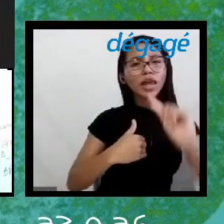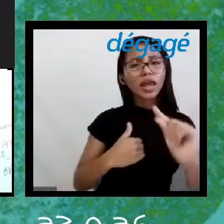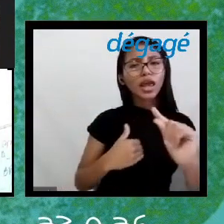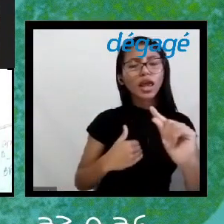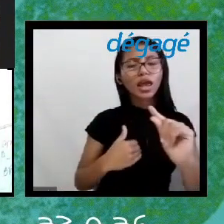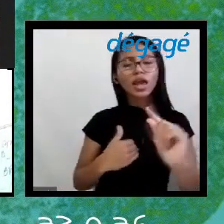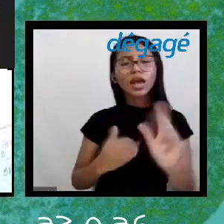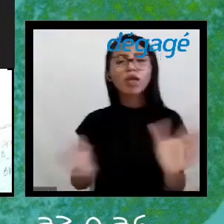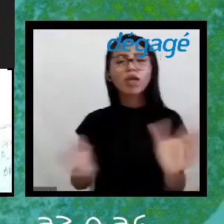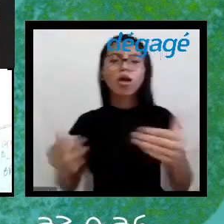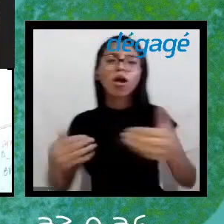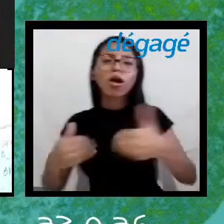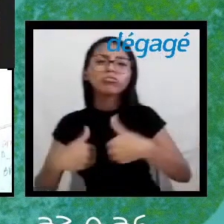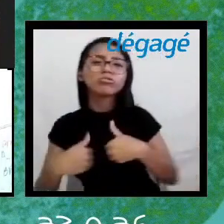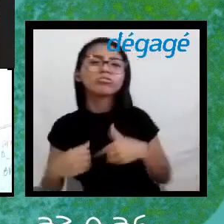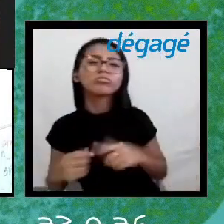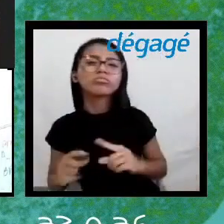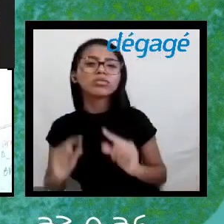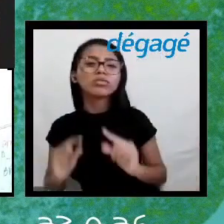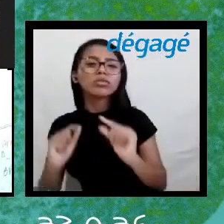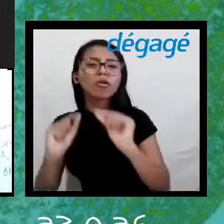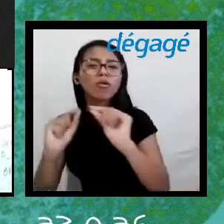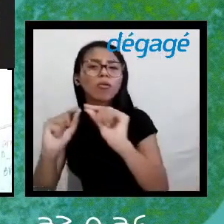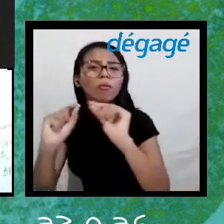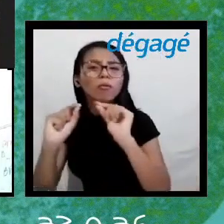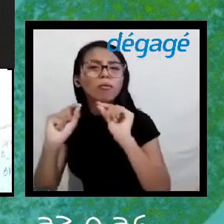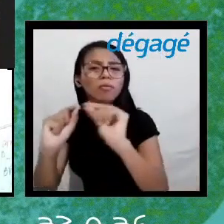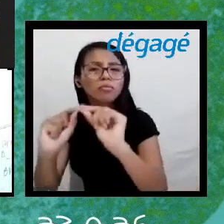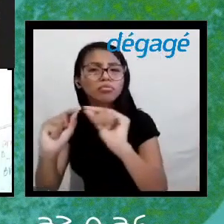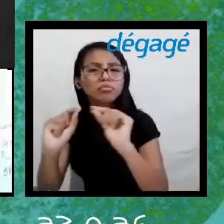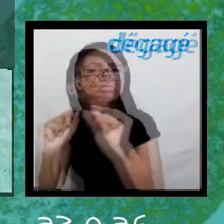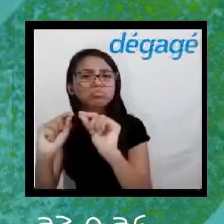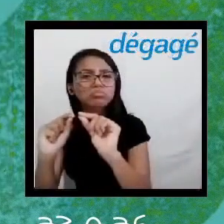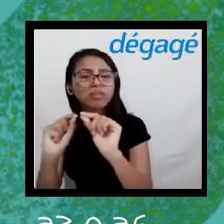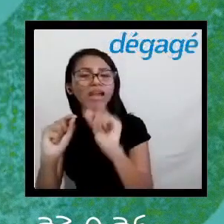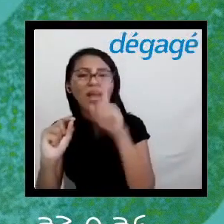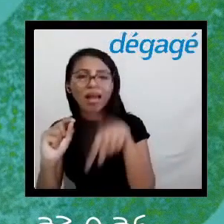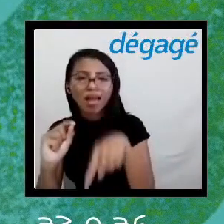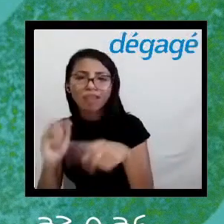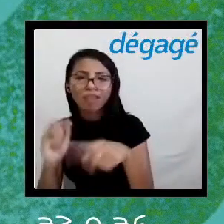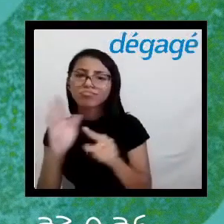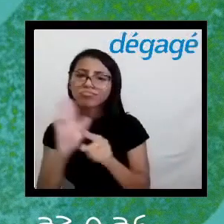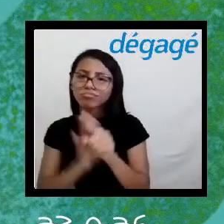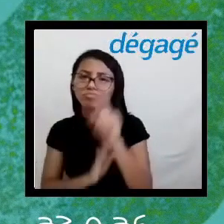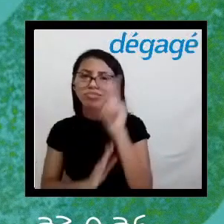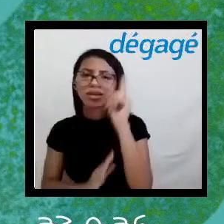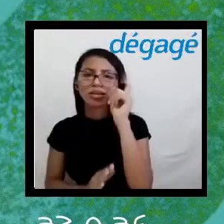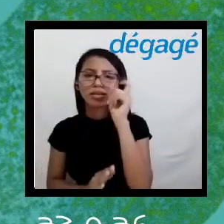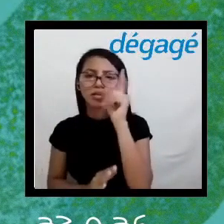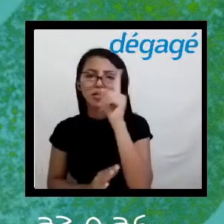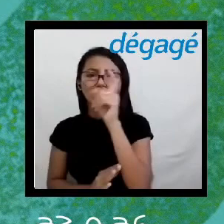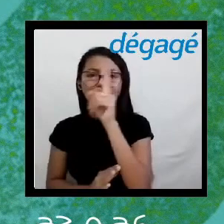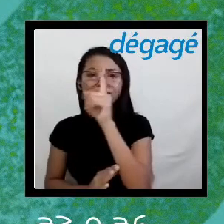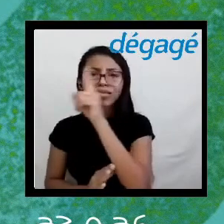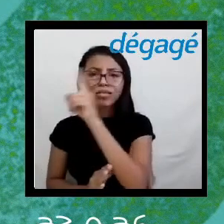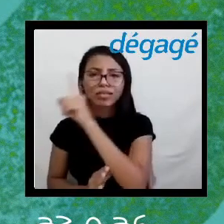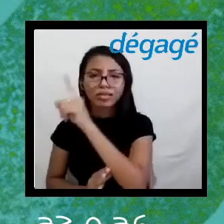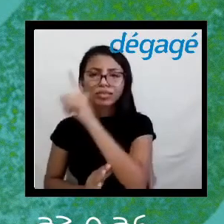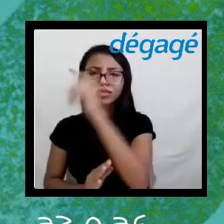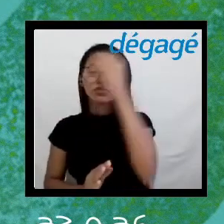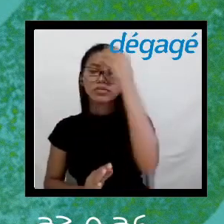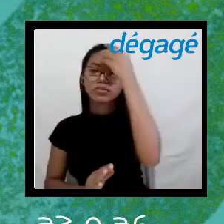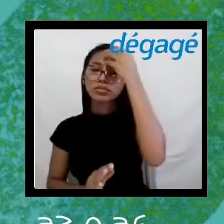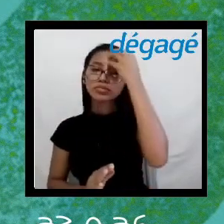a pergunta mais difícil, que não vai ser esgotada aqui, é só o começo. O